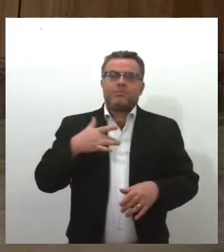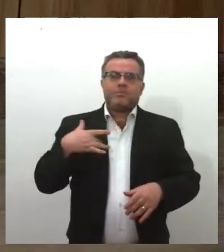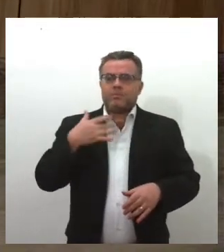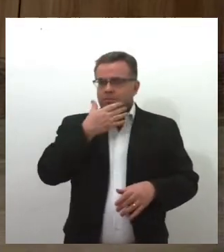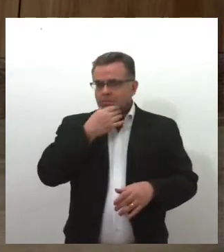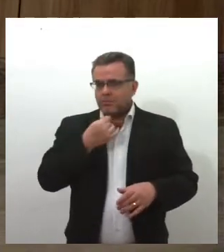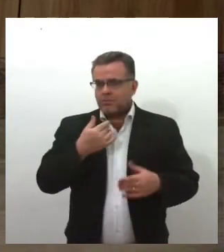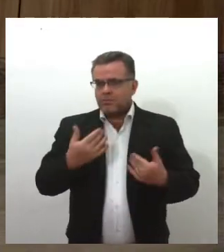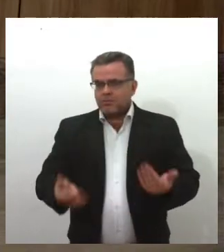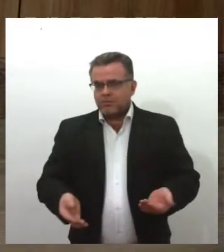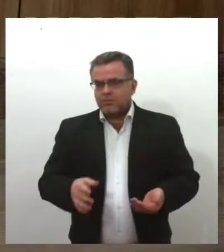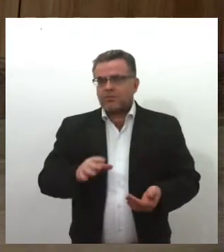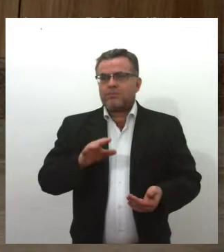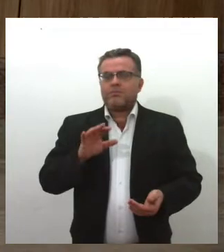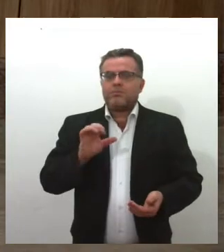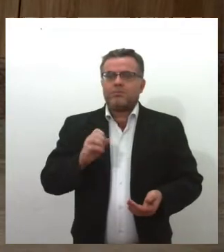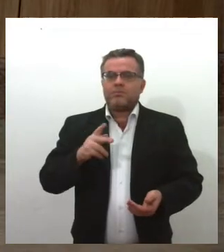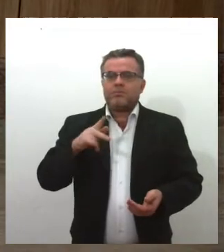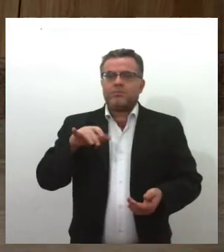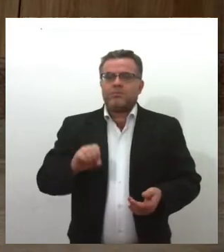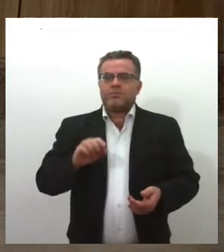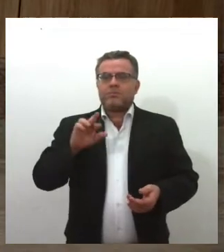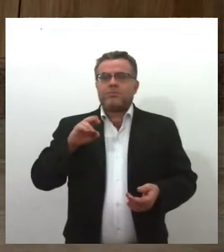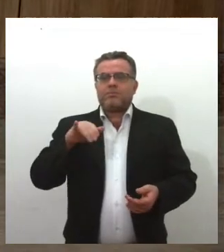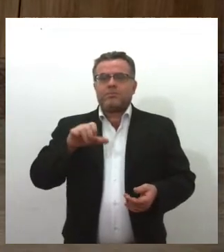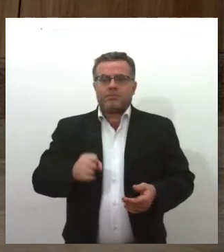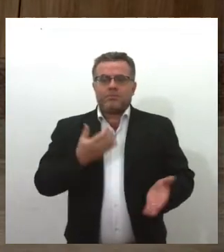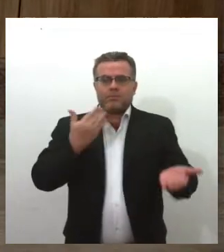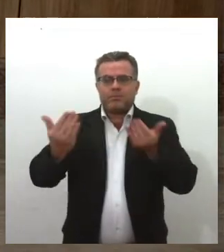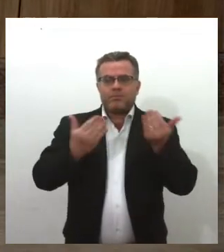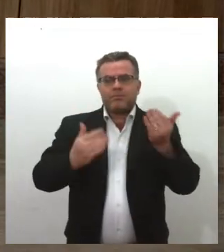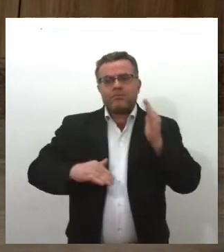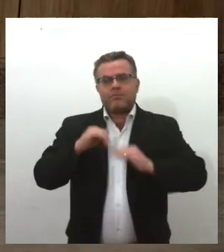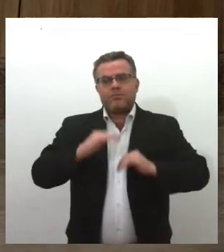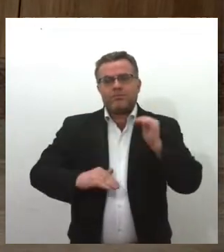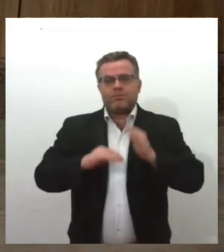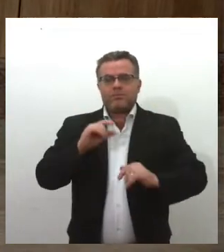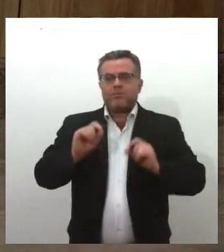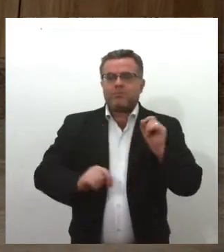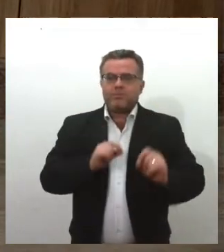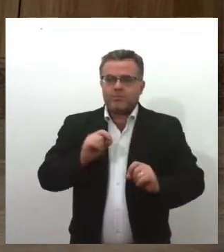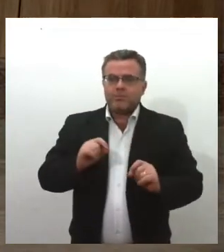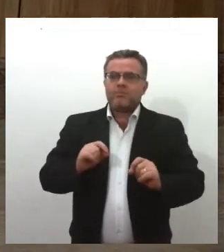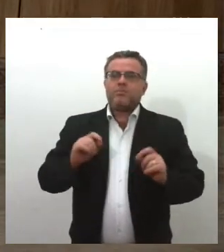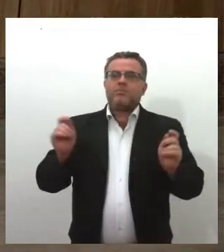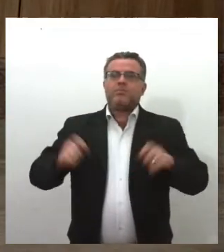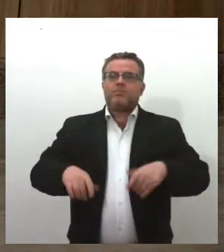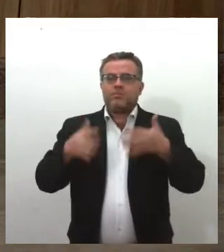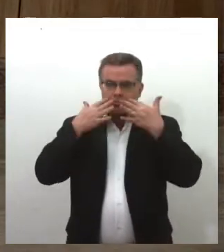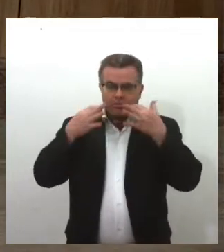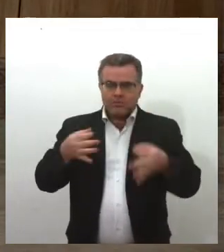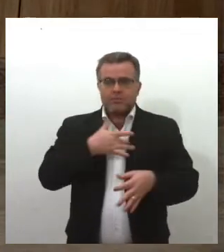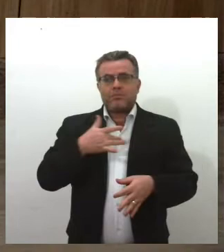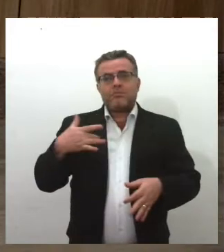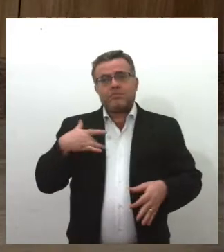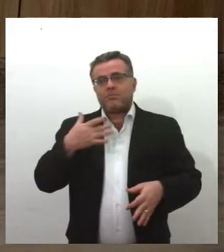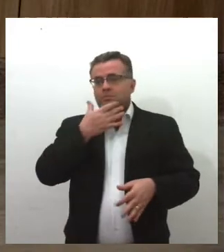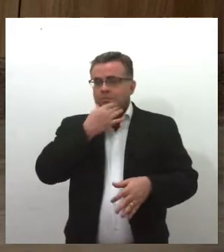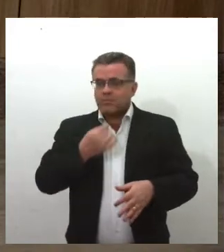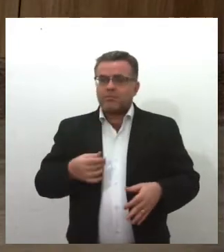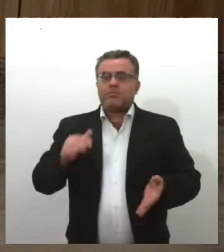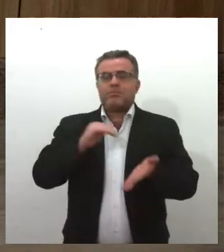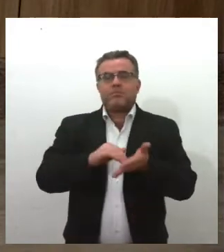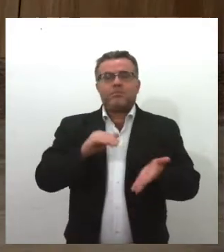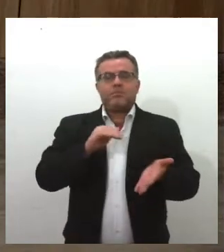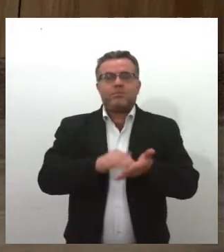aqui o Demétrio Sérgio dos Reis, que é psicólogo clínico do Núcleo de Atenção à Saúde do Homem, da Secretaria